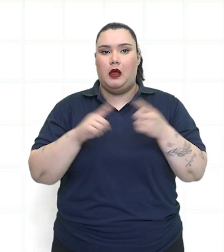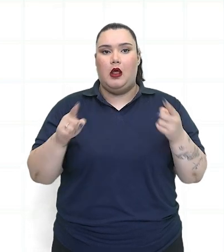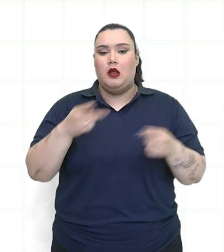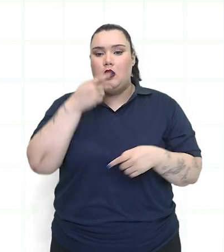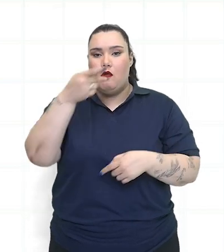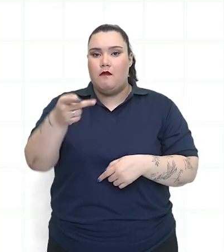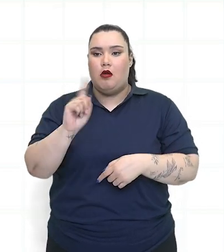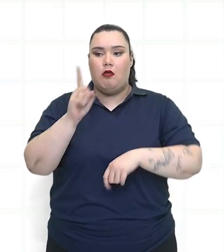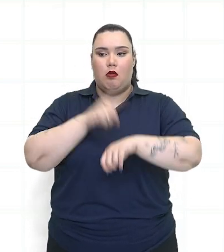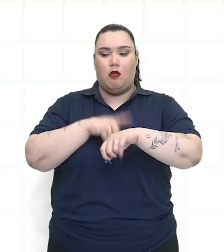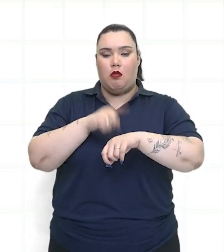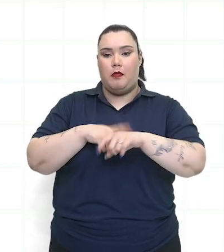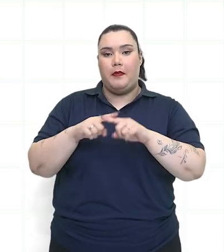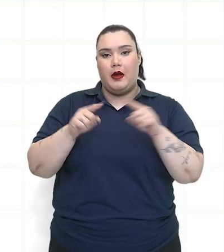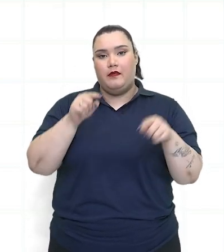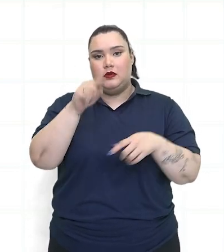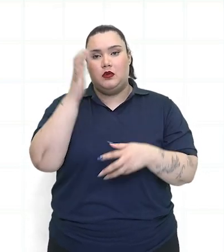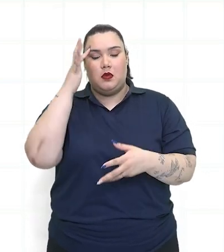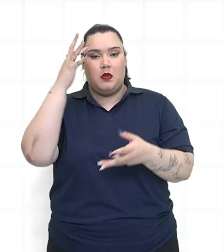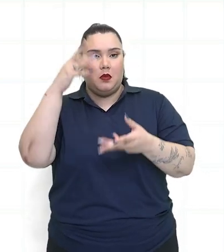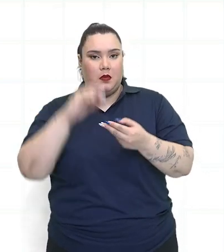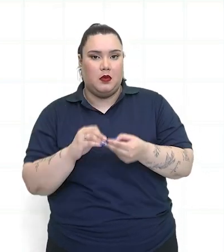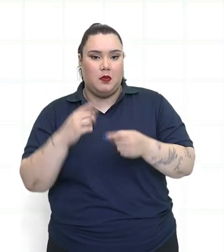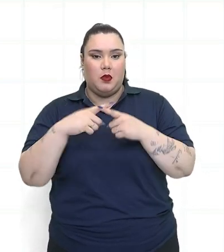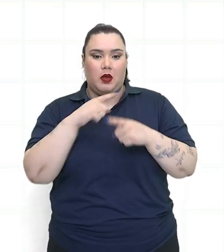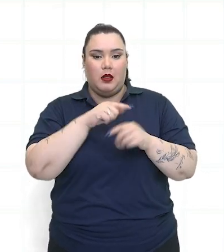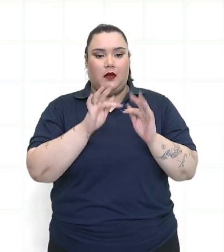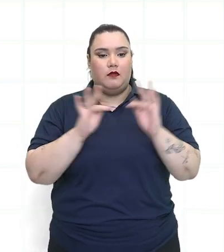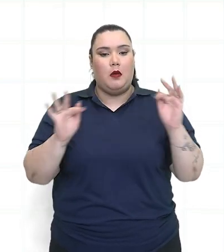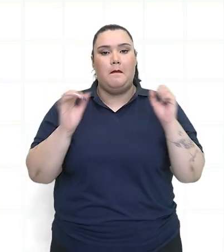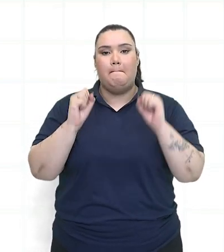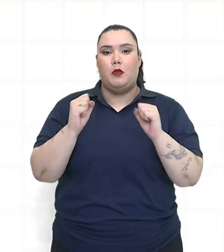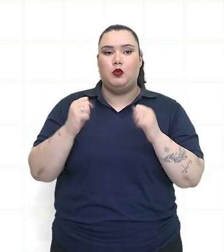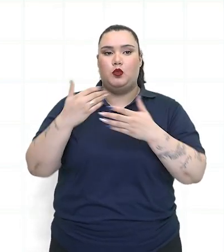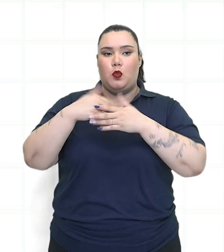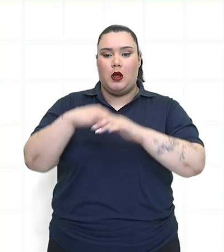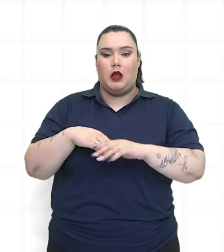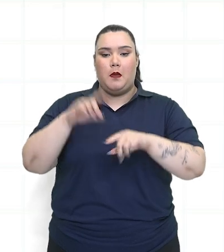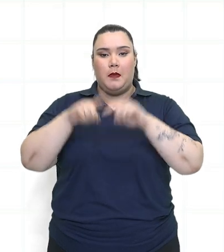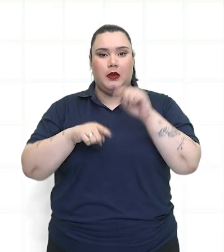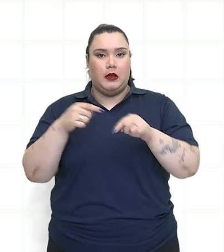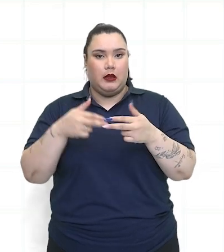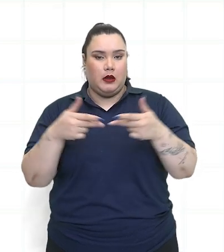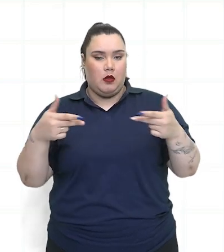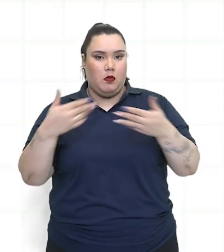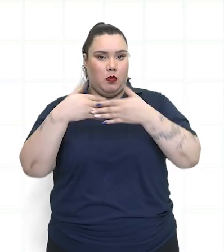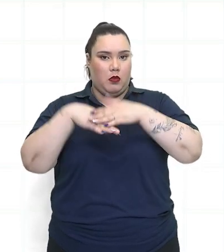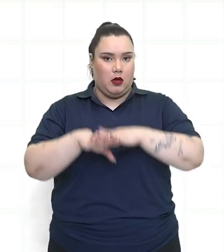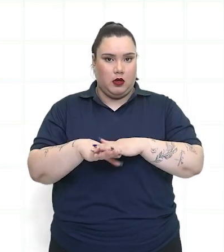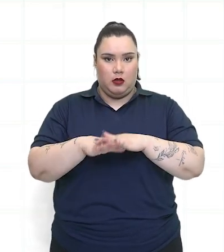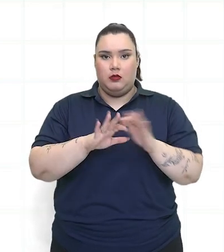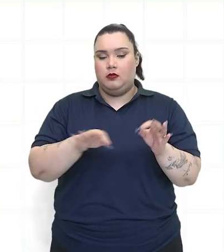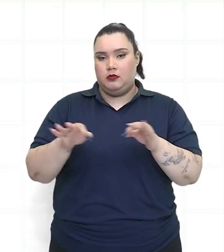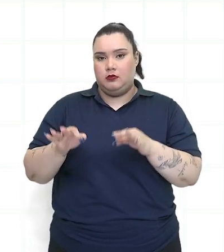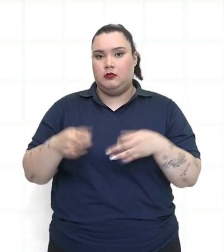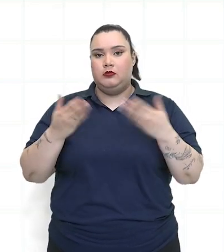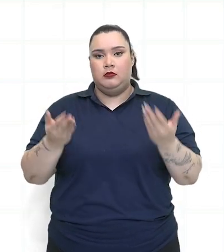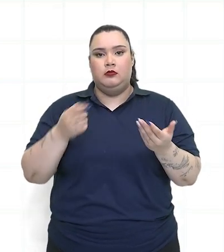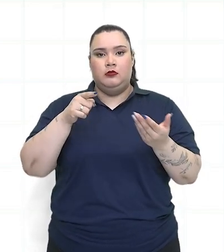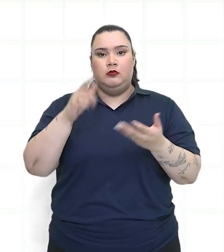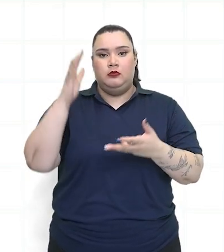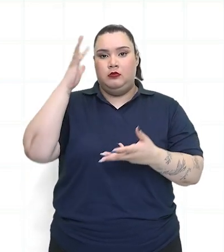disse as horas, mas você infere a partir do que ela disse. Podem guardar o material, pessoal. Você inferiu,